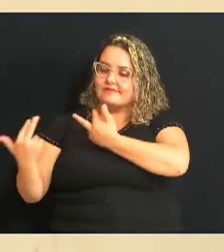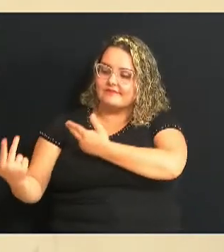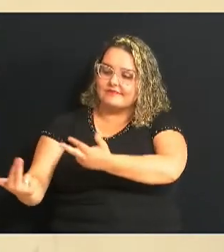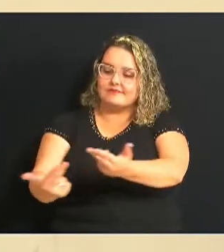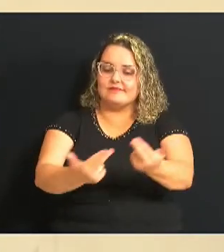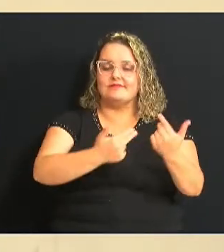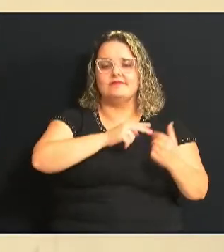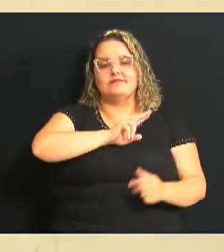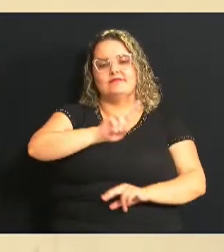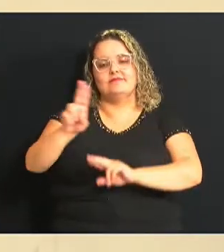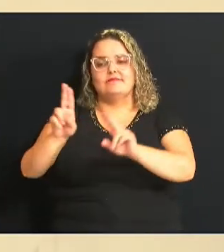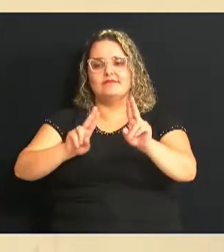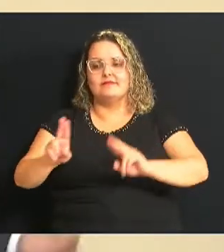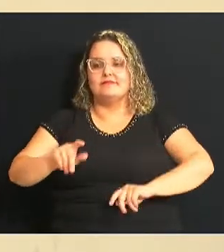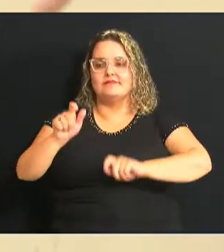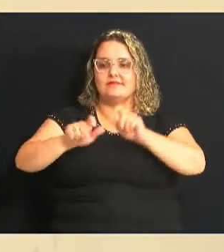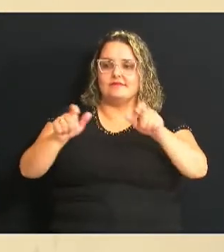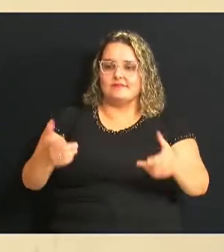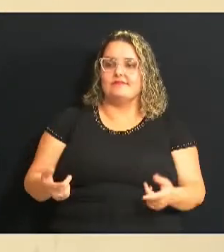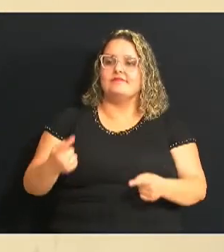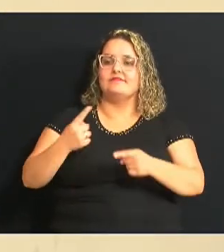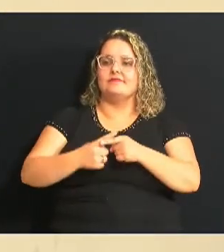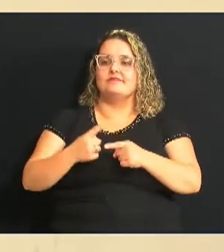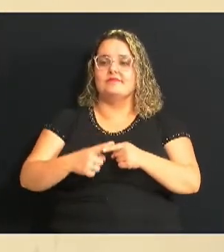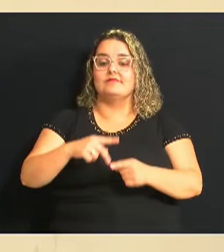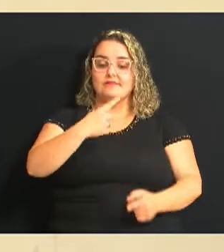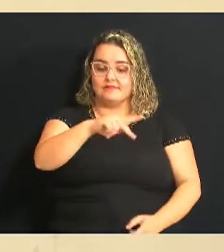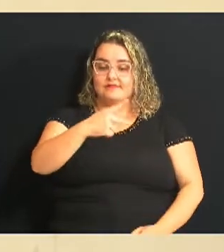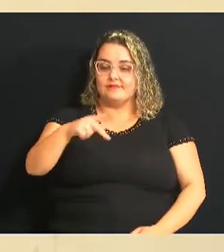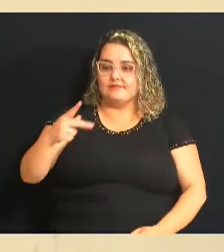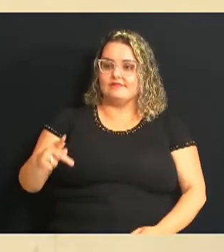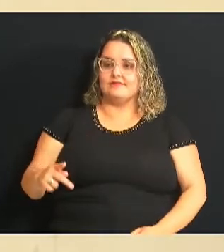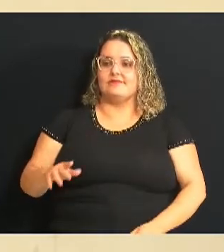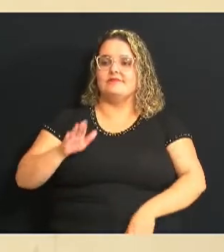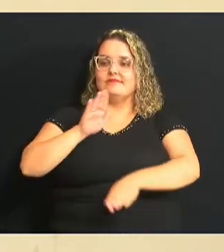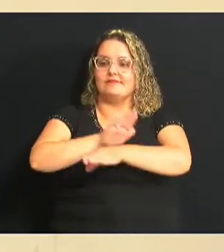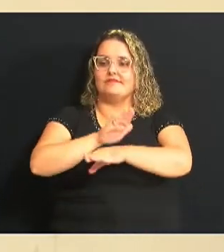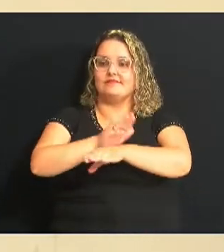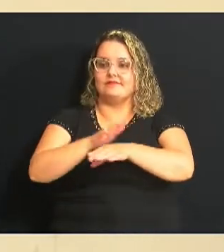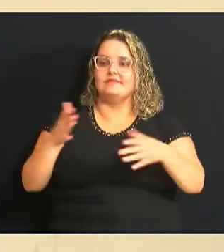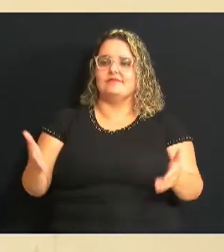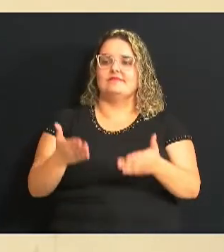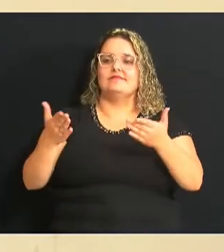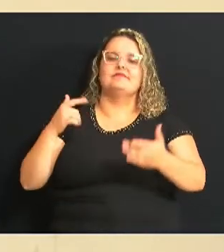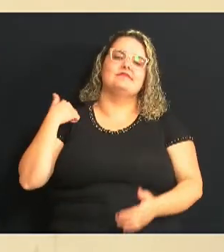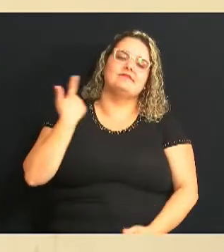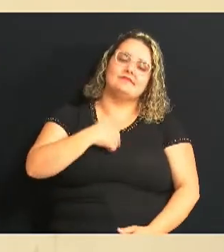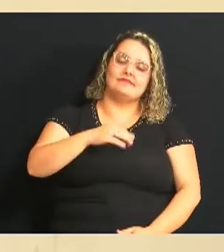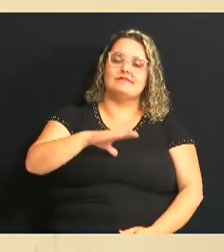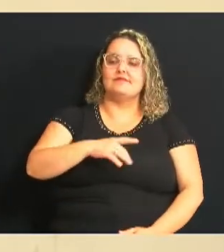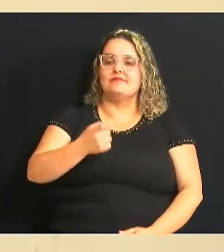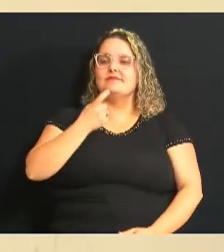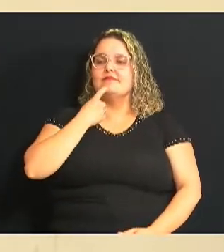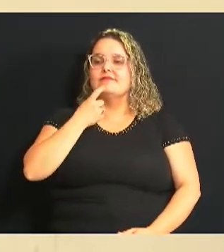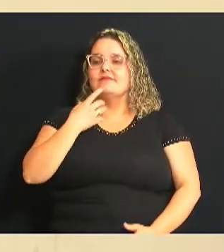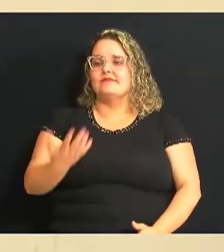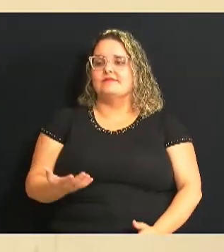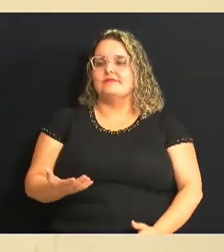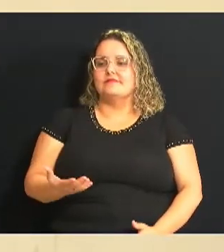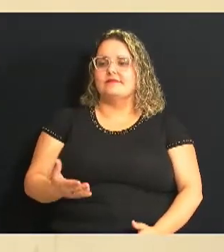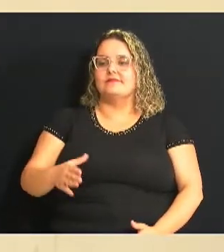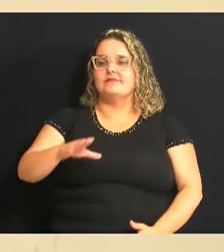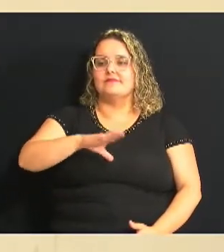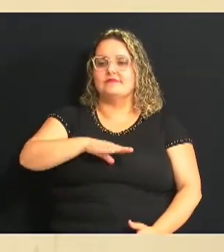nome dessas pessoas, porque elas ajudam a nossa cidade de Campinas ser uma cidade